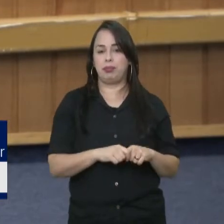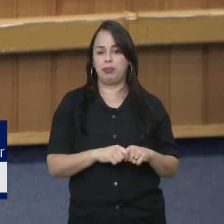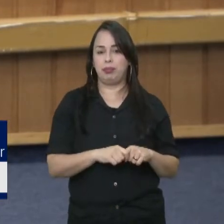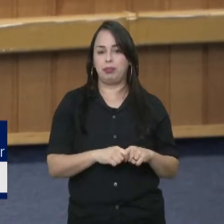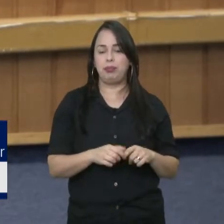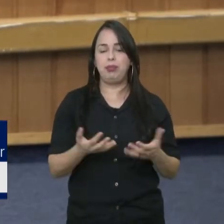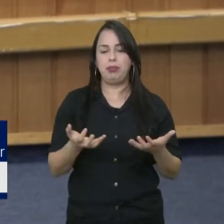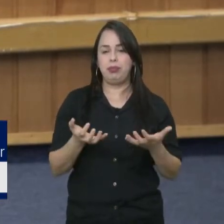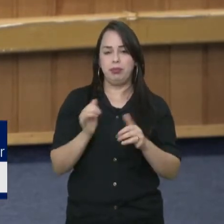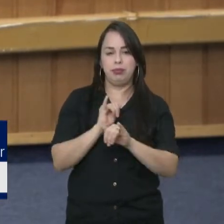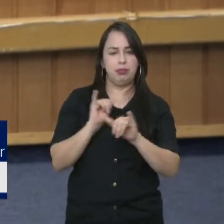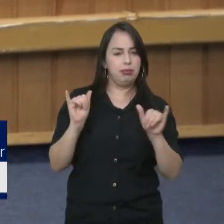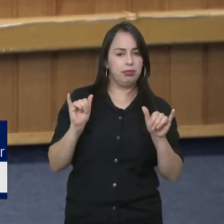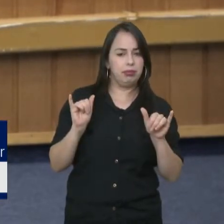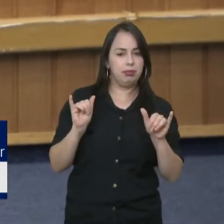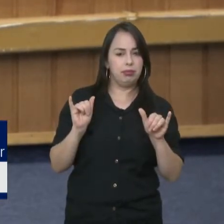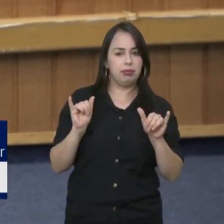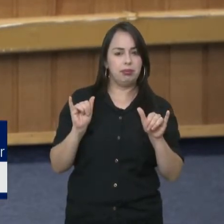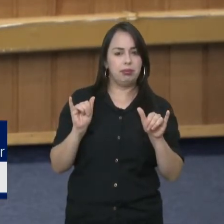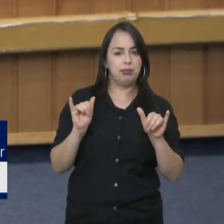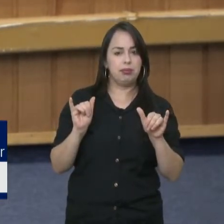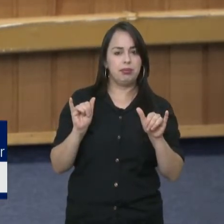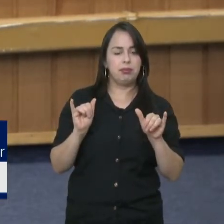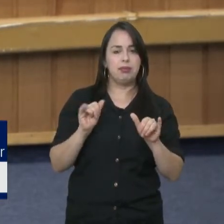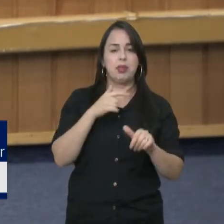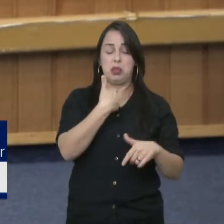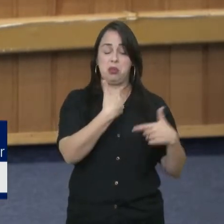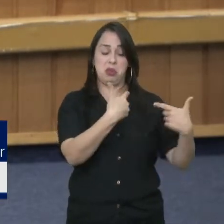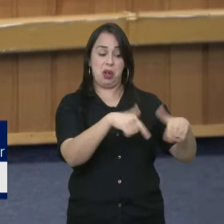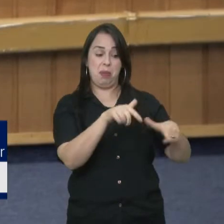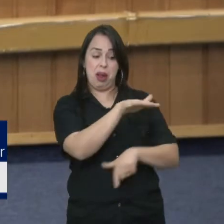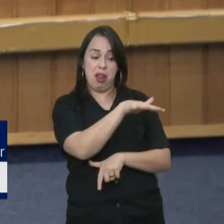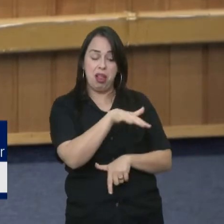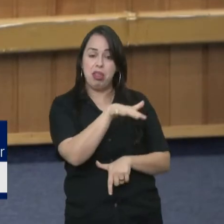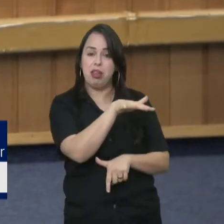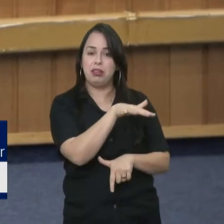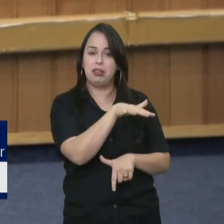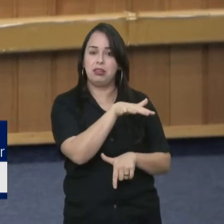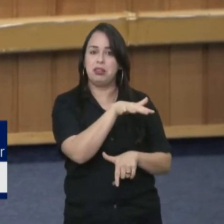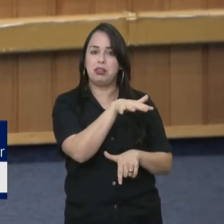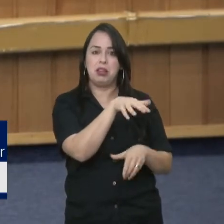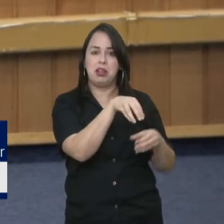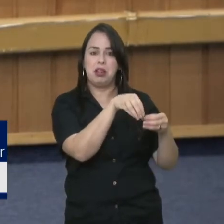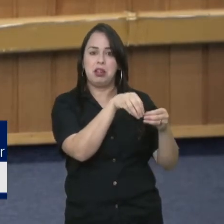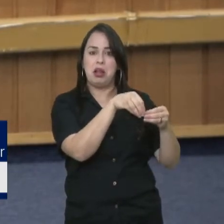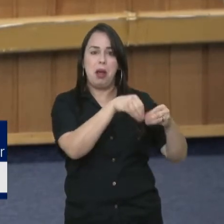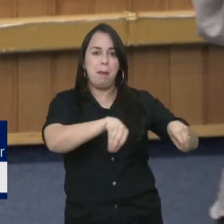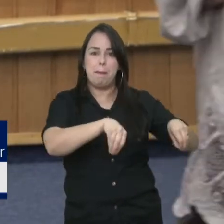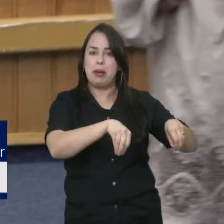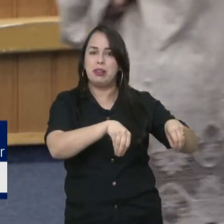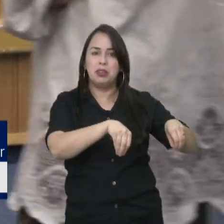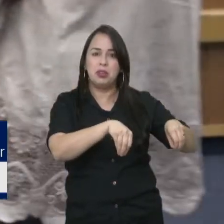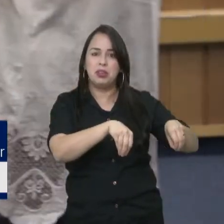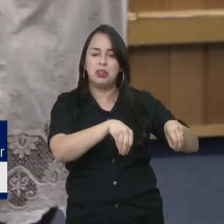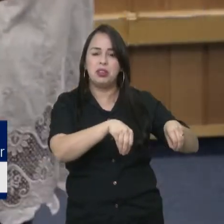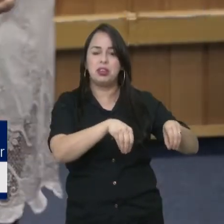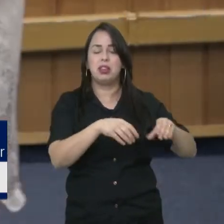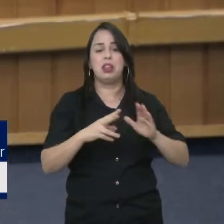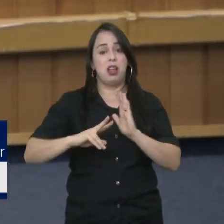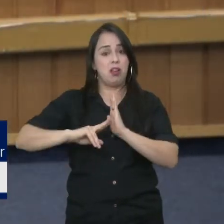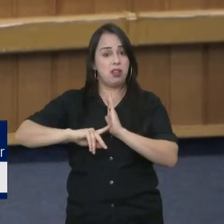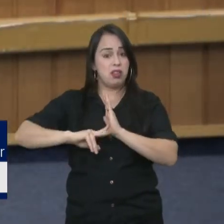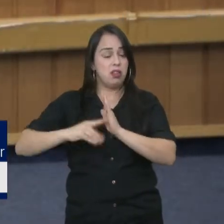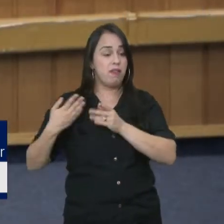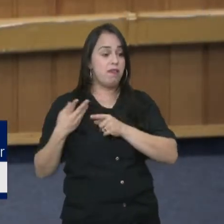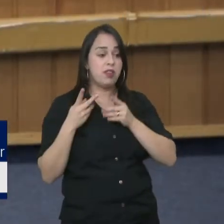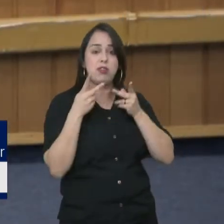aqui registrar, vereador Thomas, que as condições de trabalho são precaríssimas, né? O sindicato